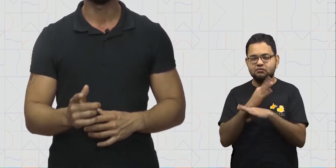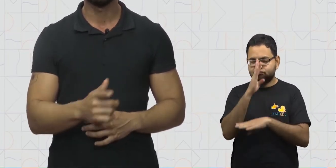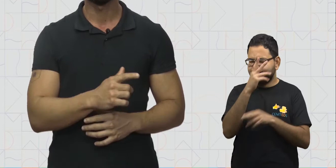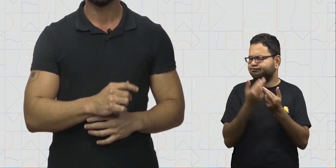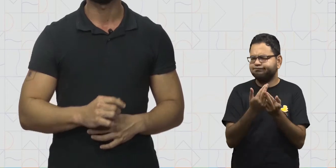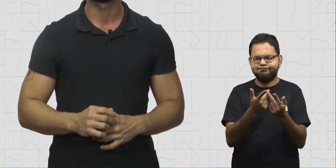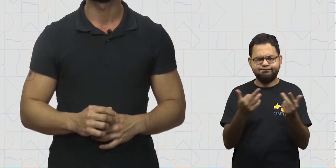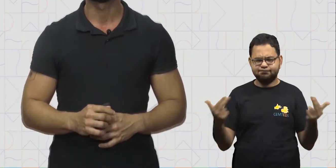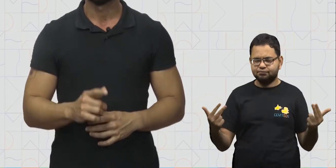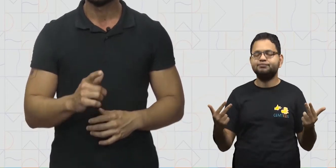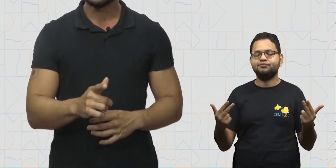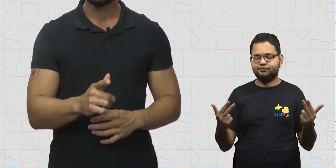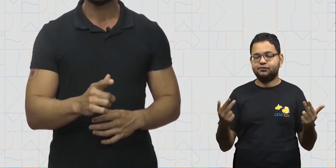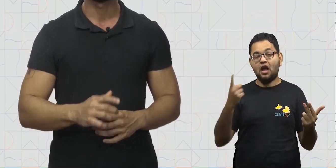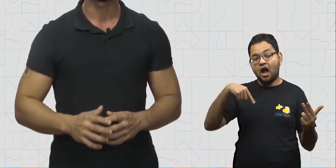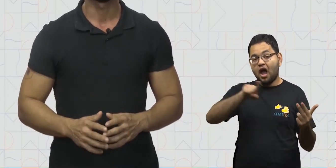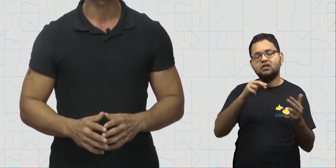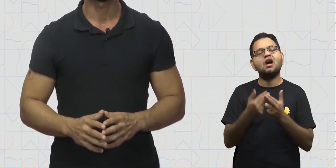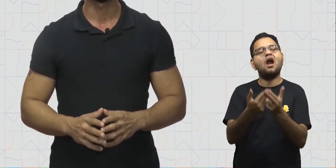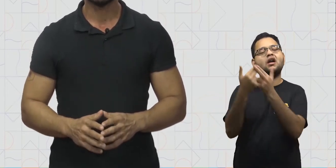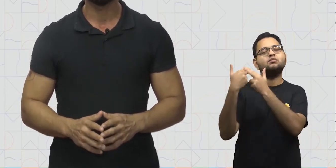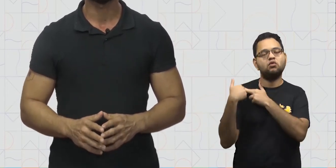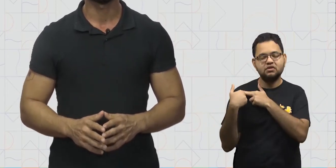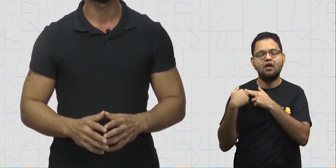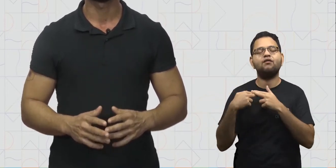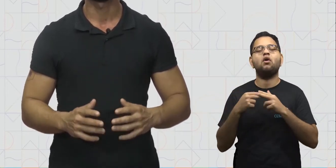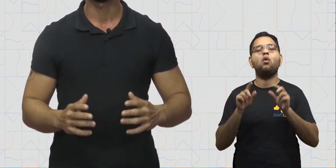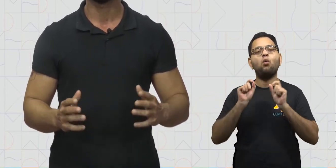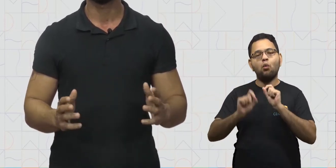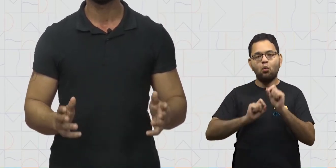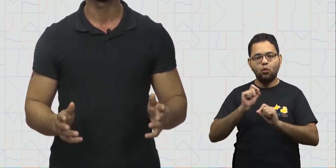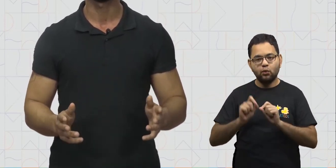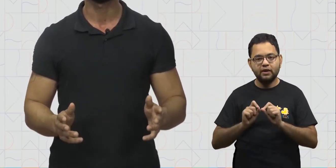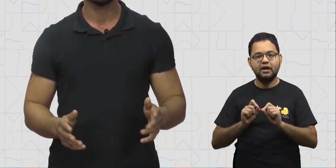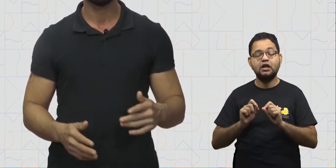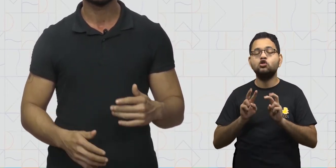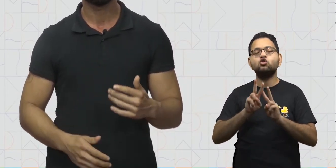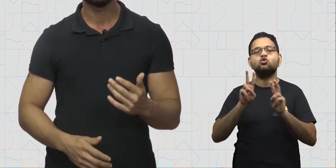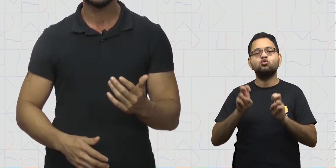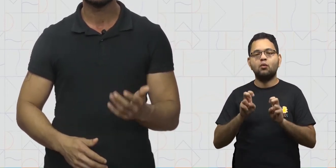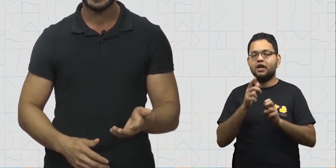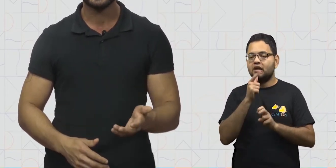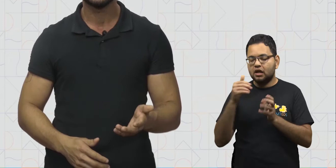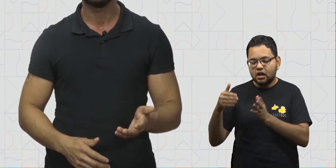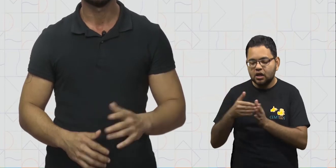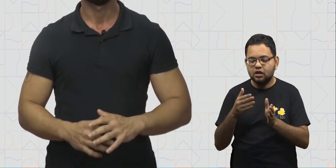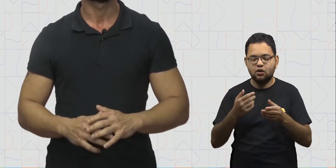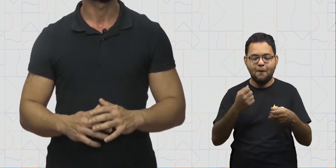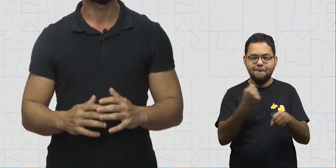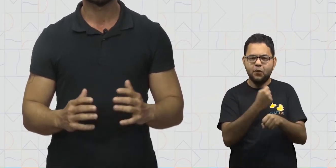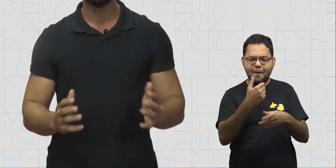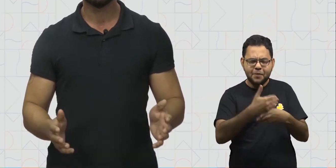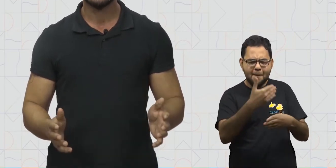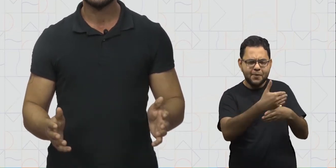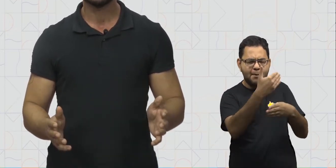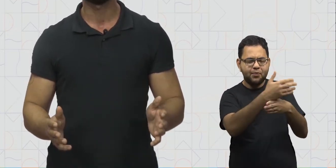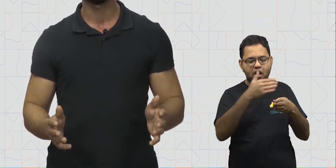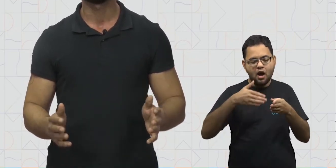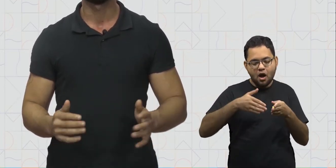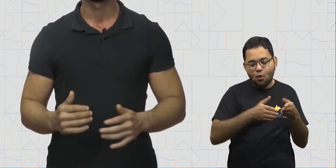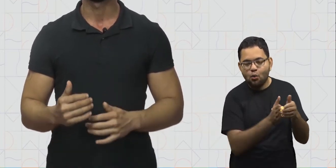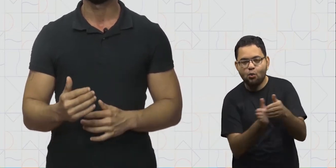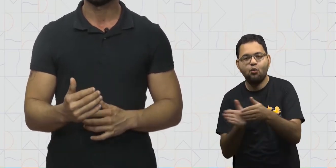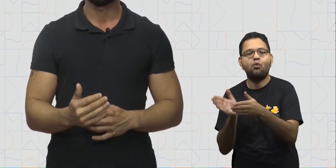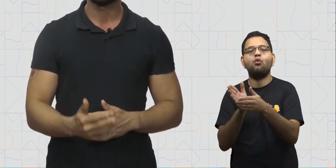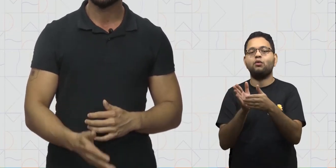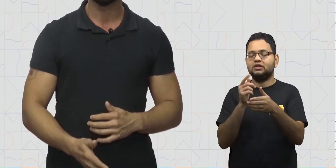cidade-estado e muito mais. Eles foram responsáveis pelo aperfeiçoamento de técnicas de drenagem, construção de